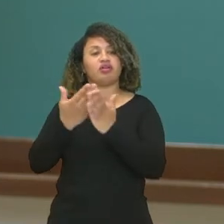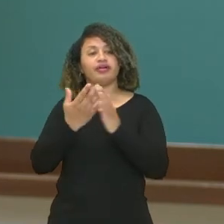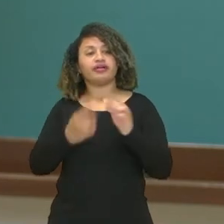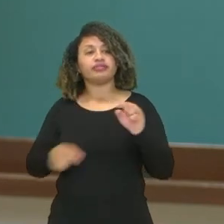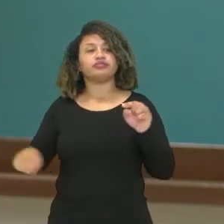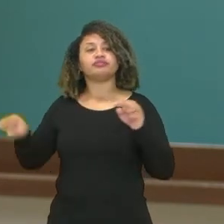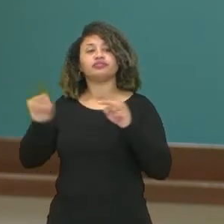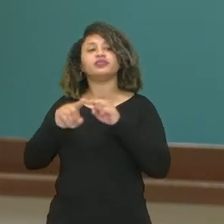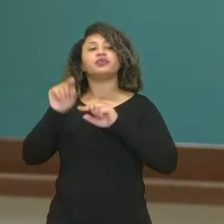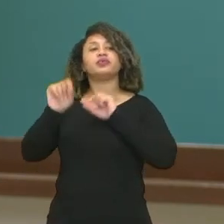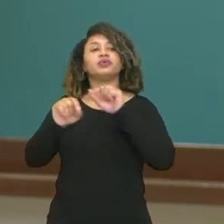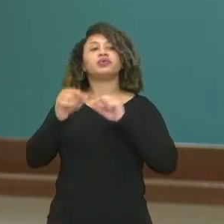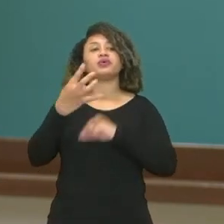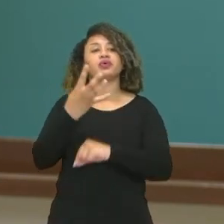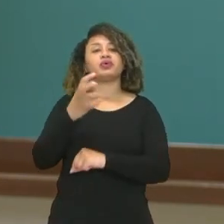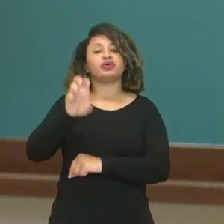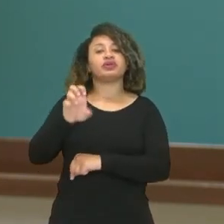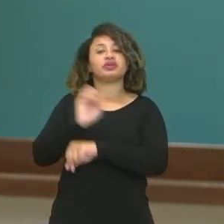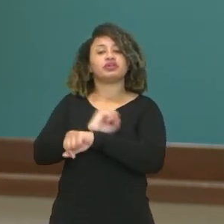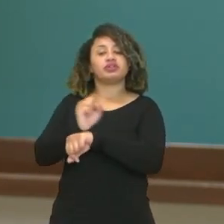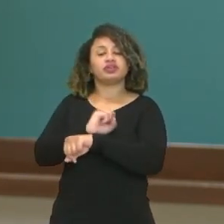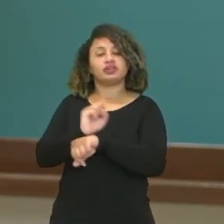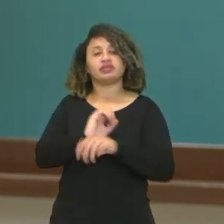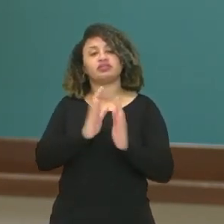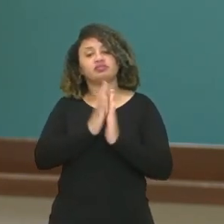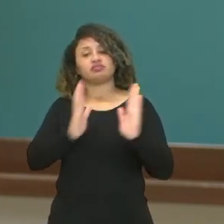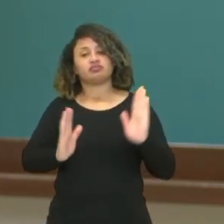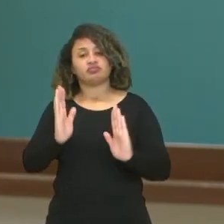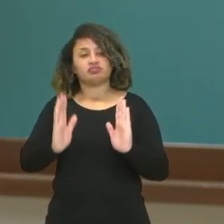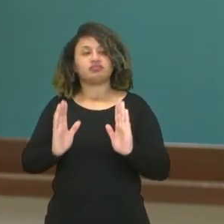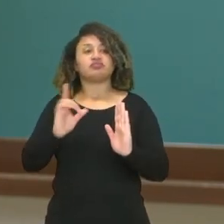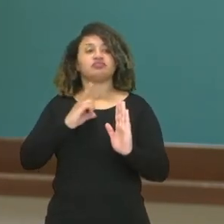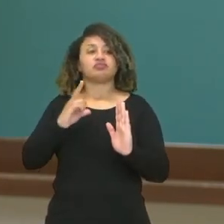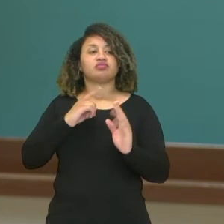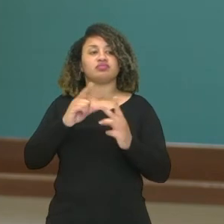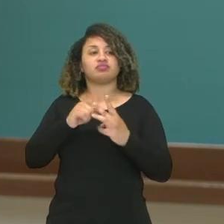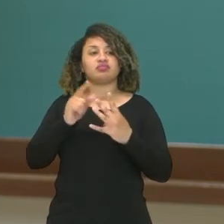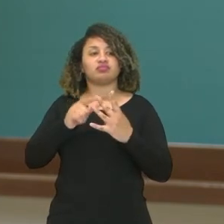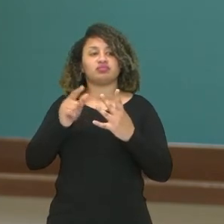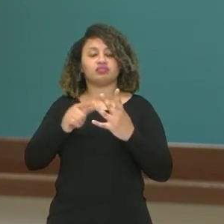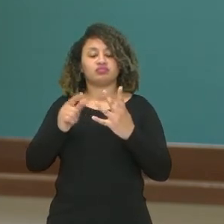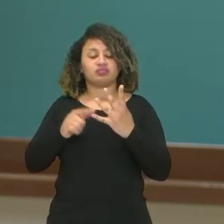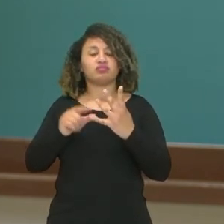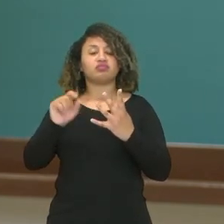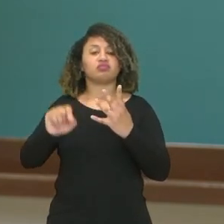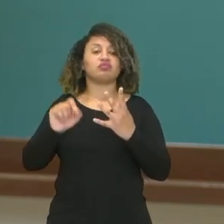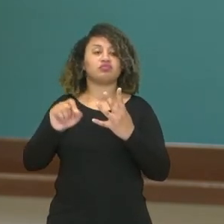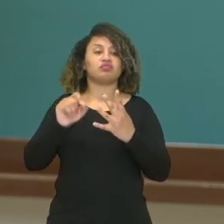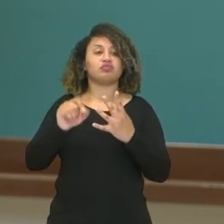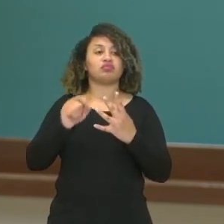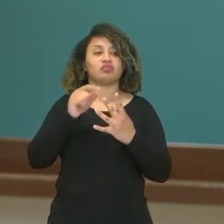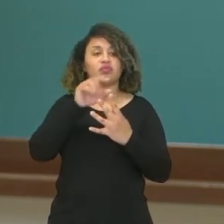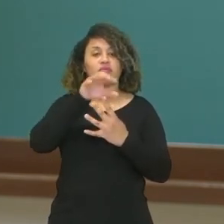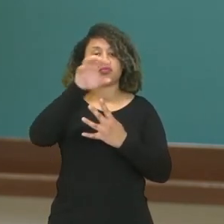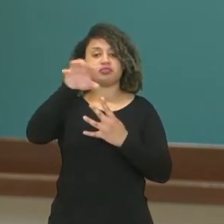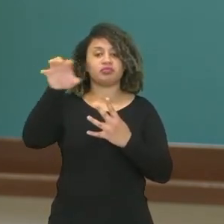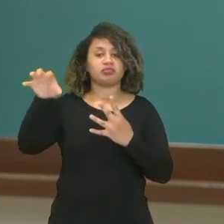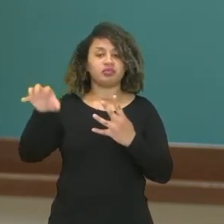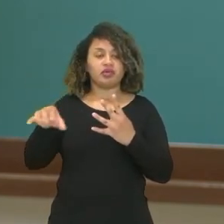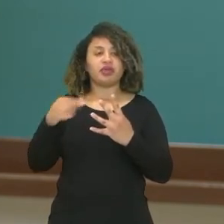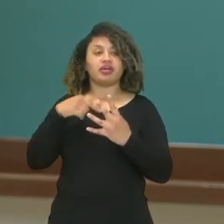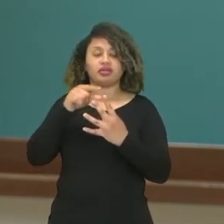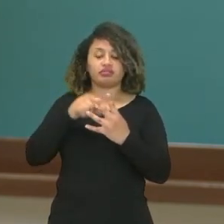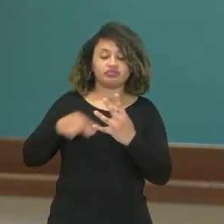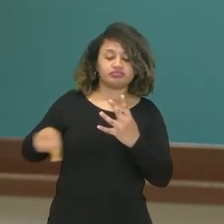também, que são 45 segundos de duração, né? E tem 4 estações. Então você tem 4 estações e você vai